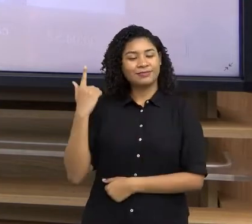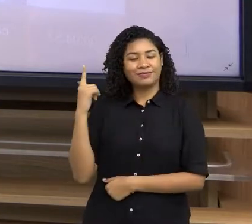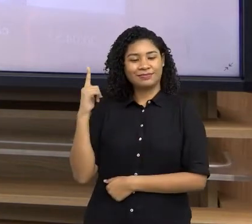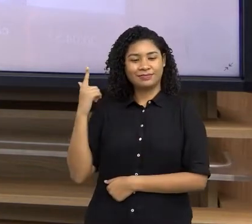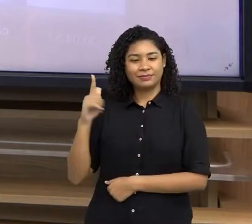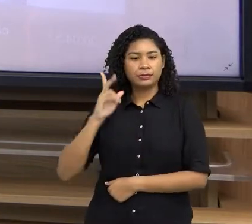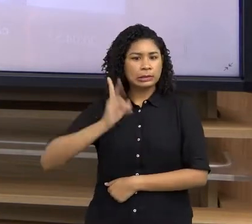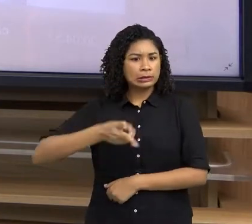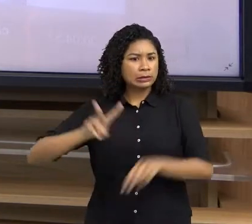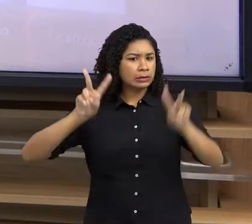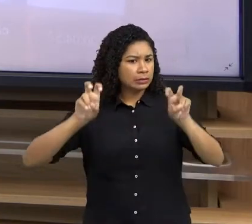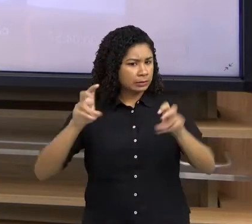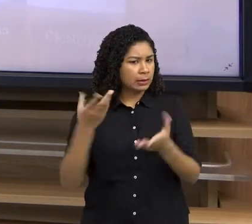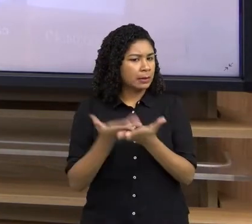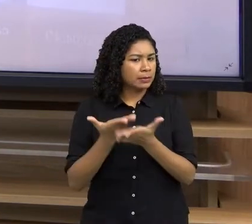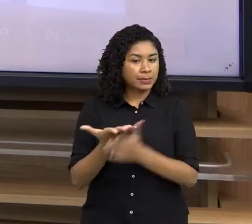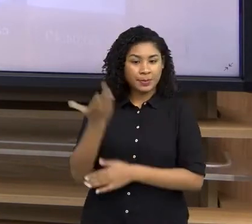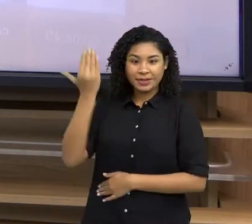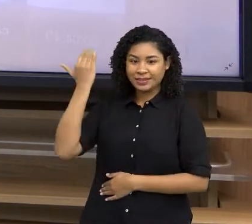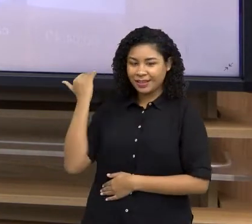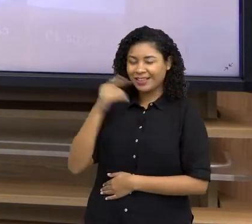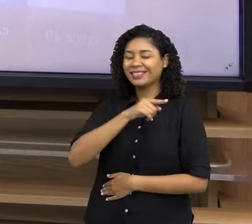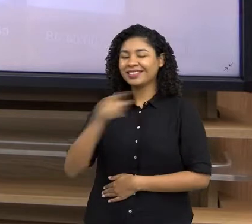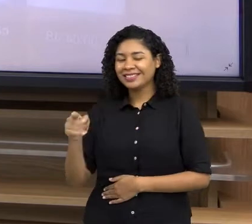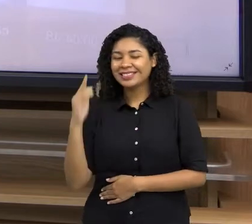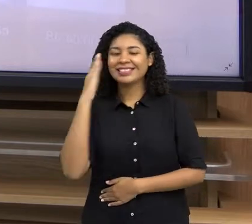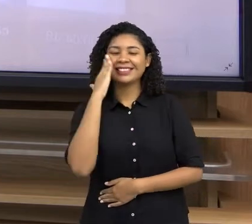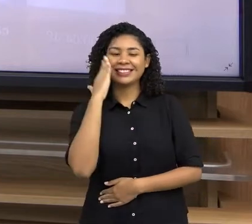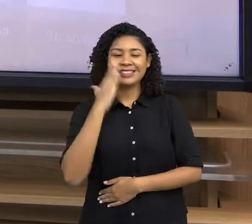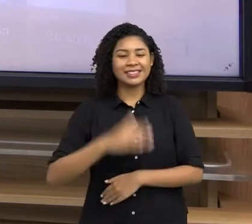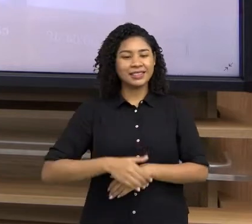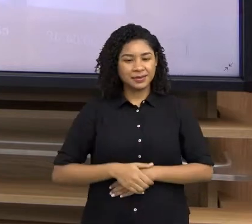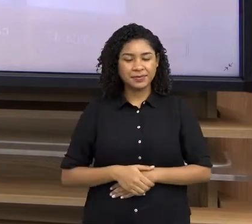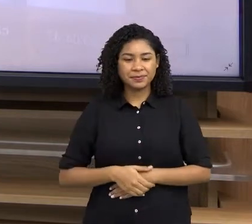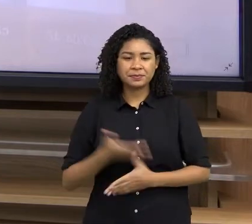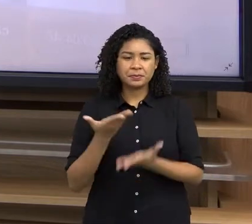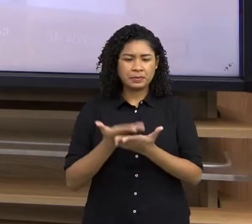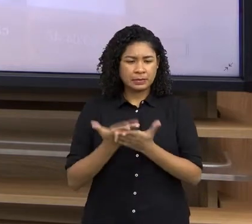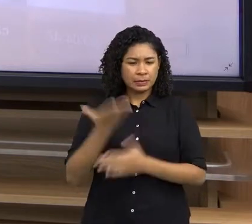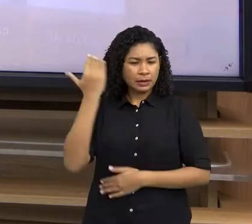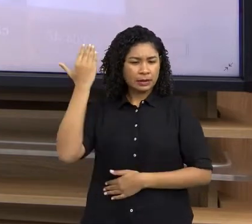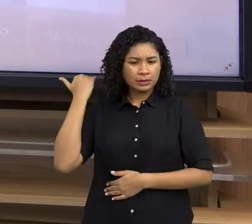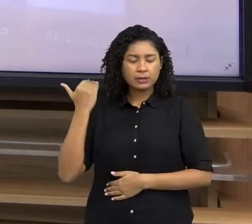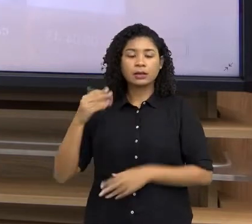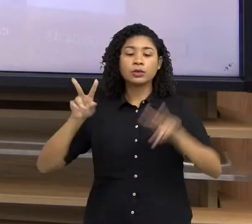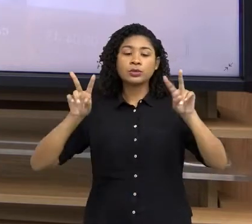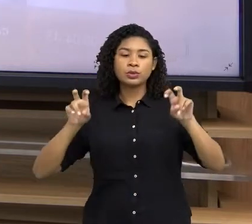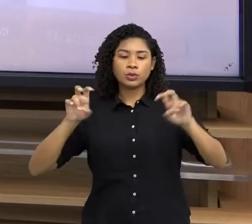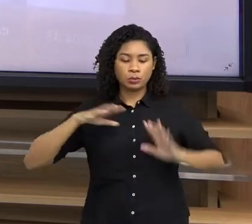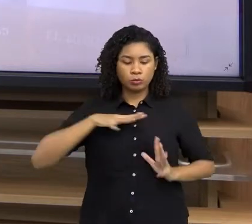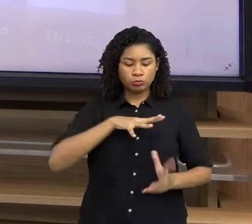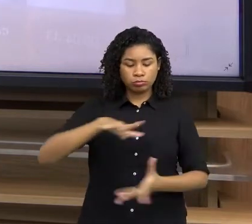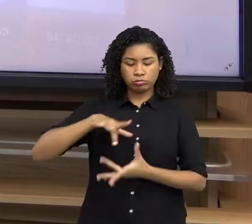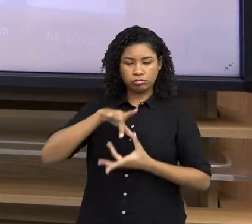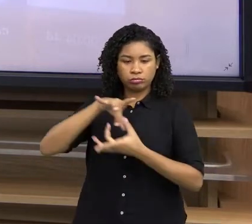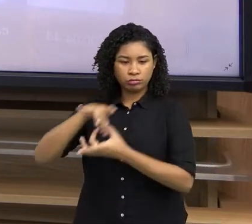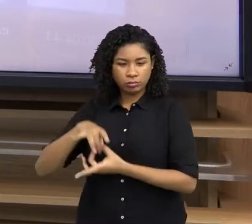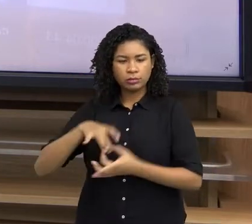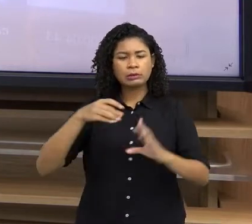sobre a nossa aula anterior, como a gente já sabe, né? Nossa aula anterior foi sobre a globalização, características